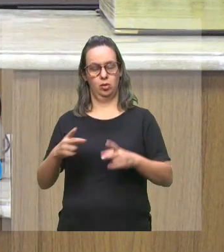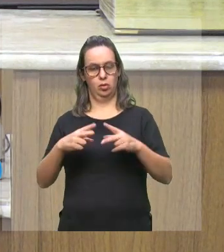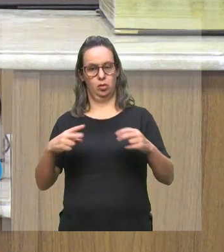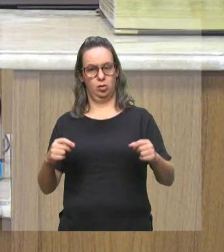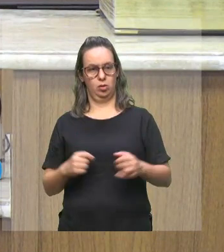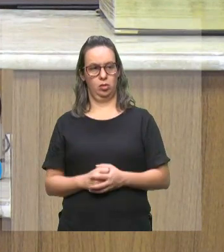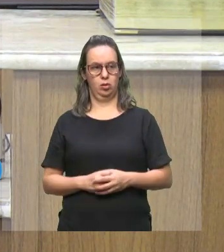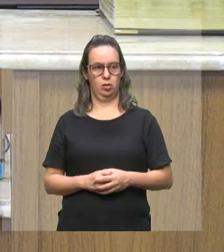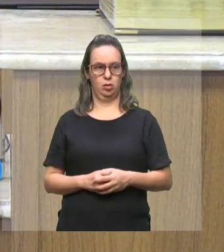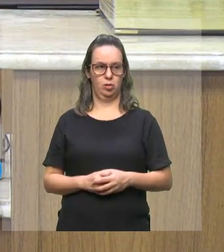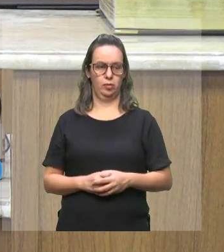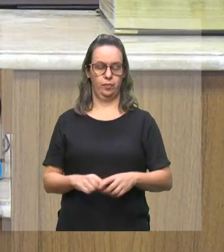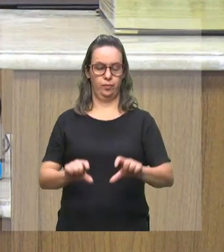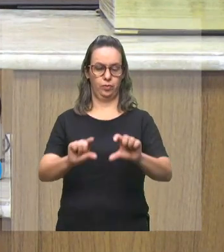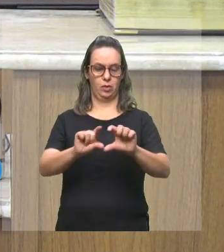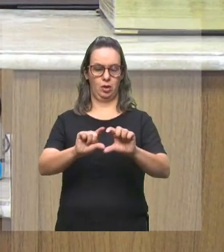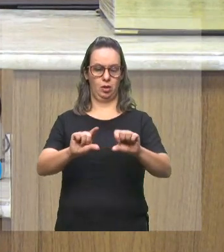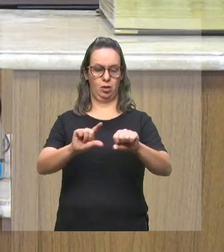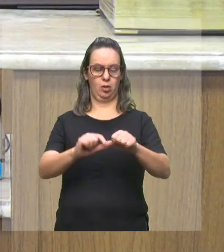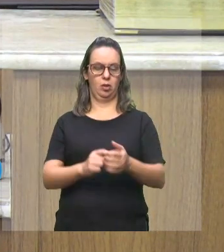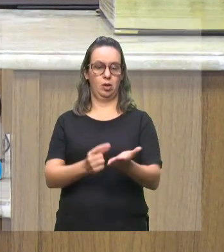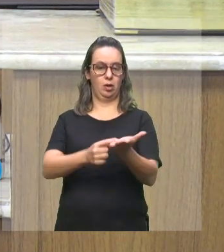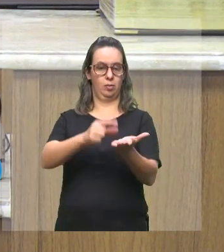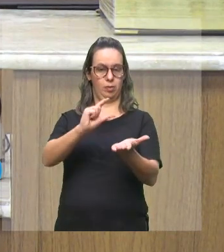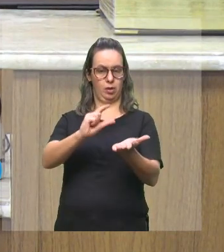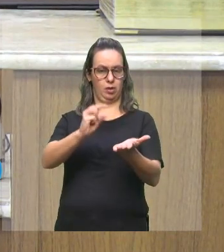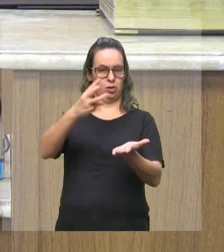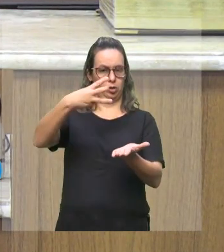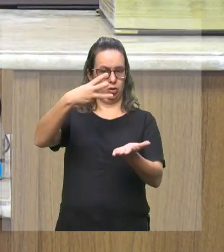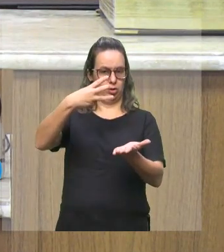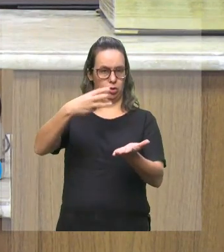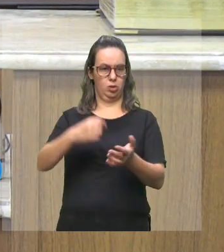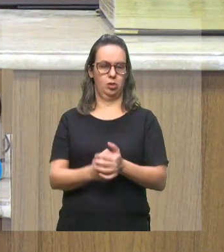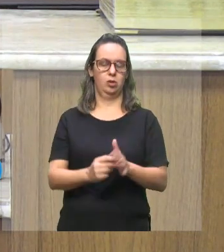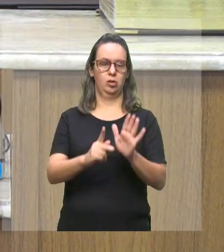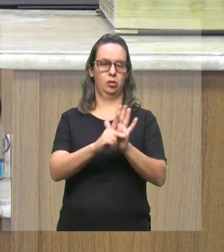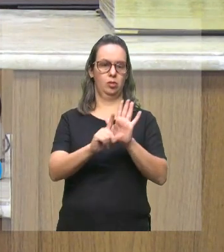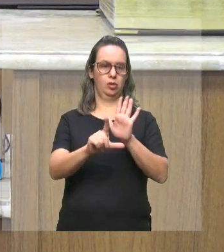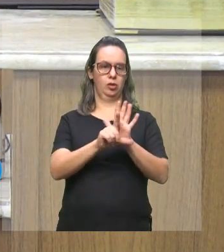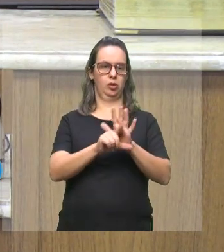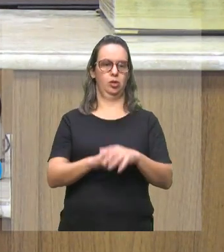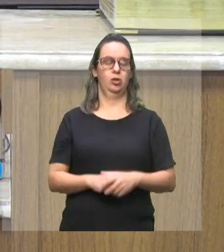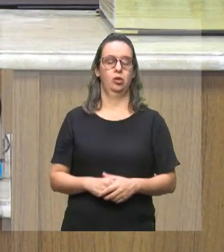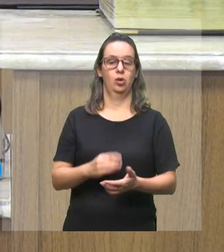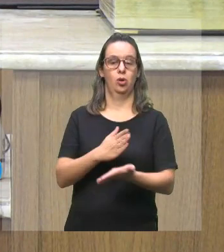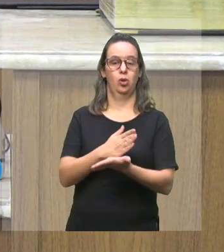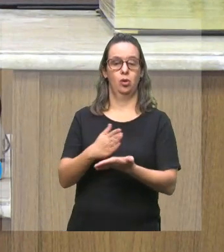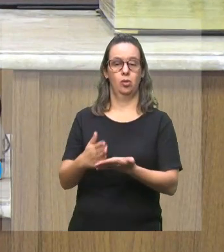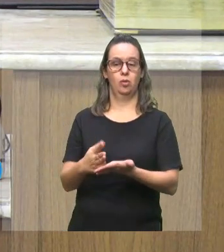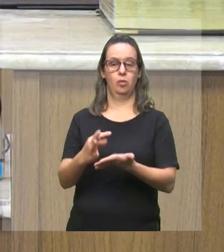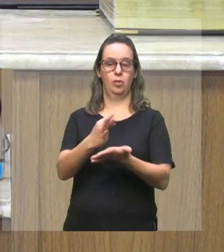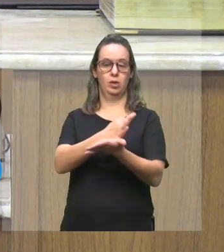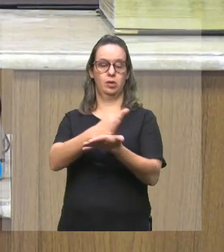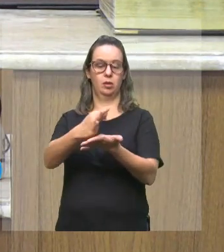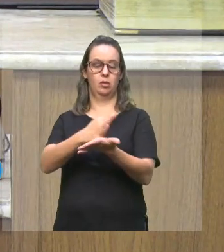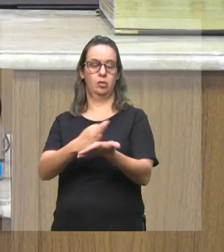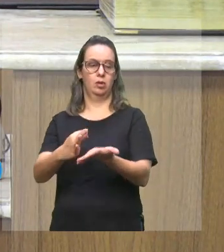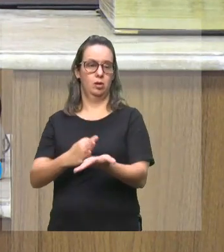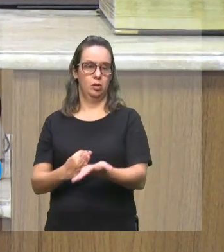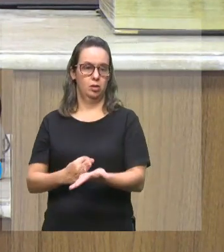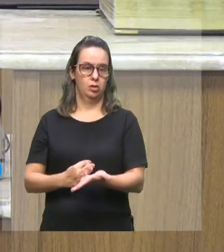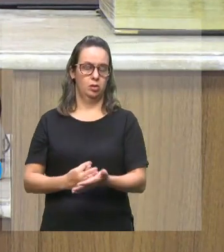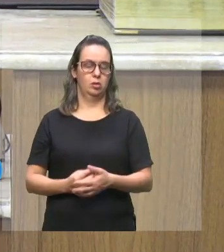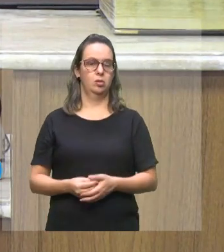capítulo 3º do referido projeto de lei passa a ter a seguinte redação. Capítulo 3,